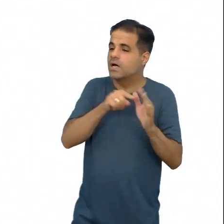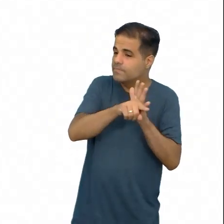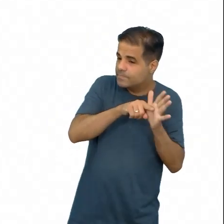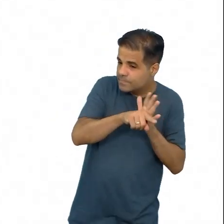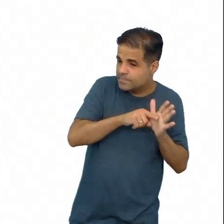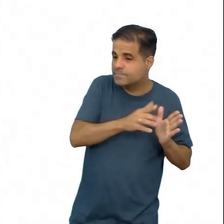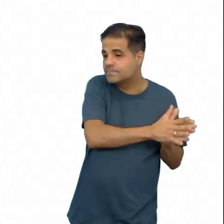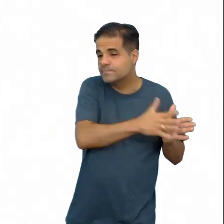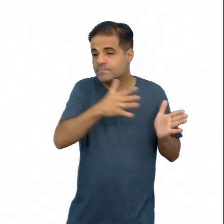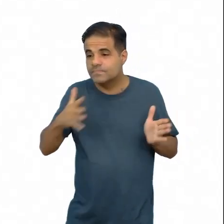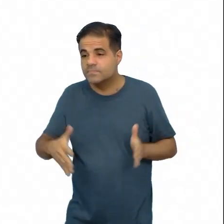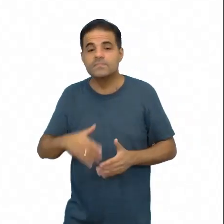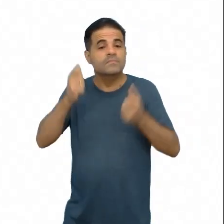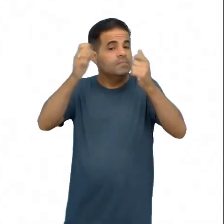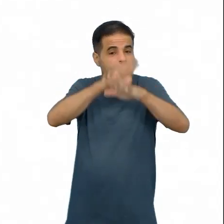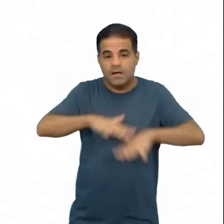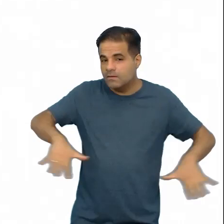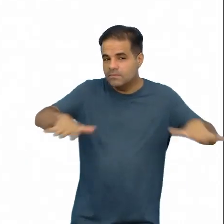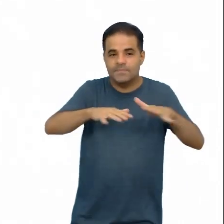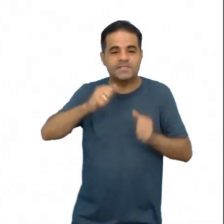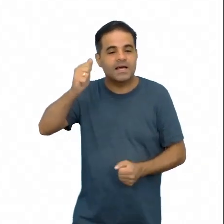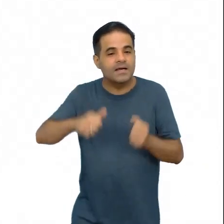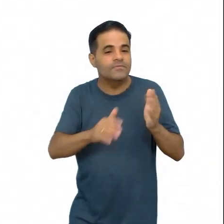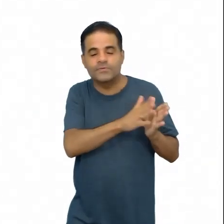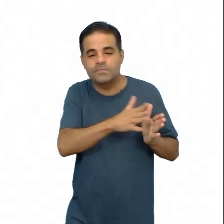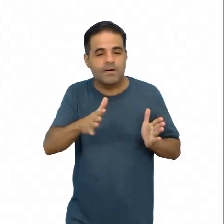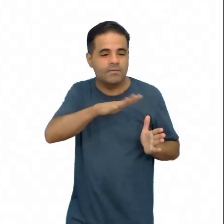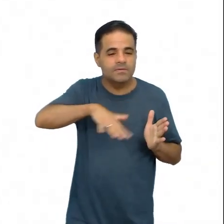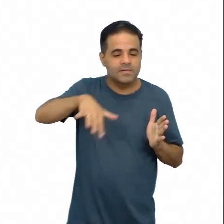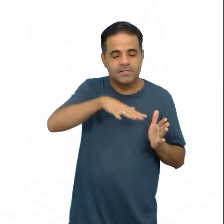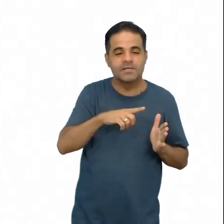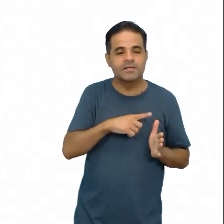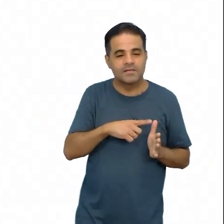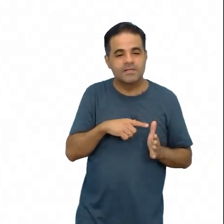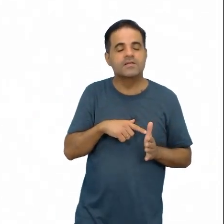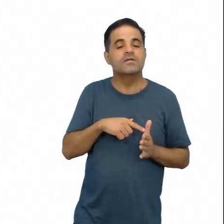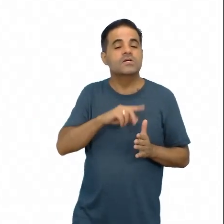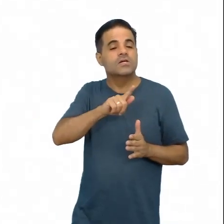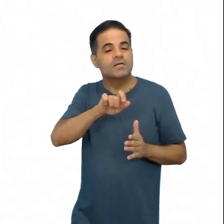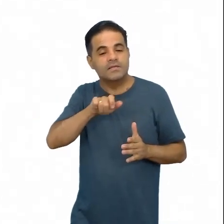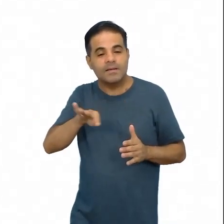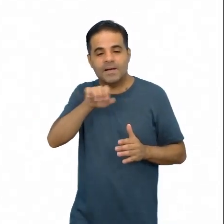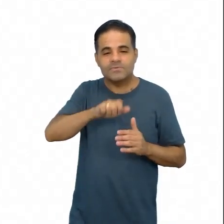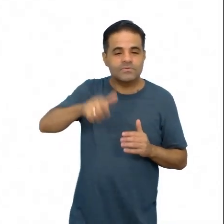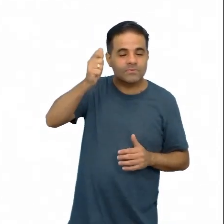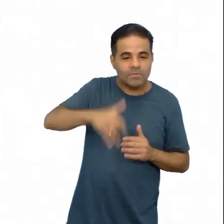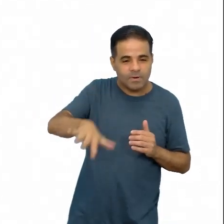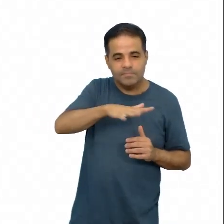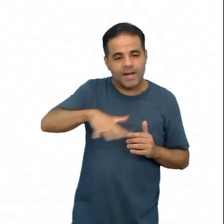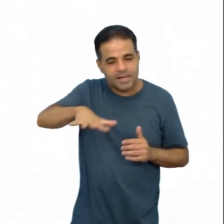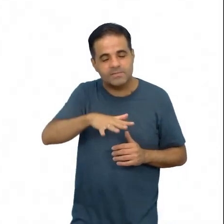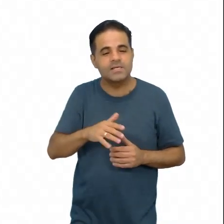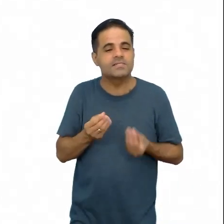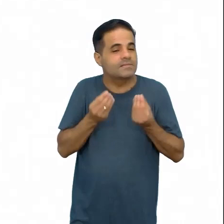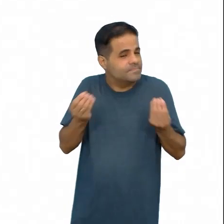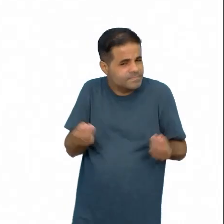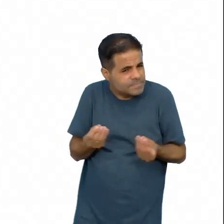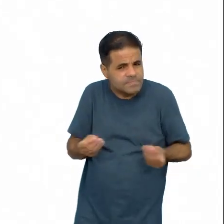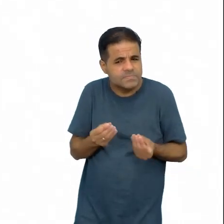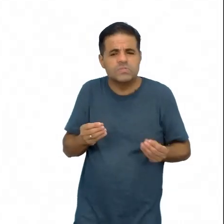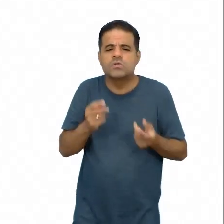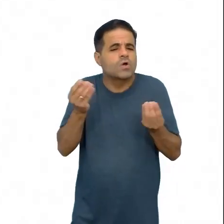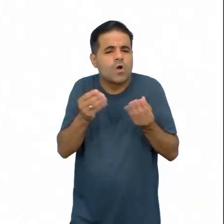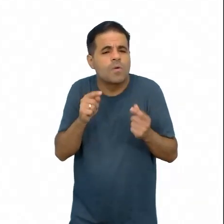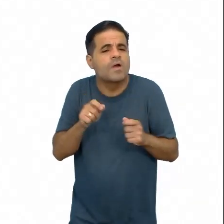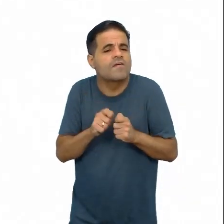diluída entre os bimestres, a gente tem que procurar trabalhar com ela, porque o aluno gosta de geometria. A geometria ela é bonita, ela é palpável, ela é visível, tá?